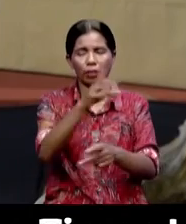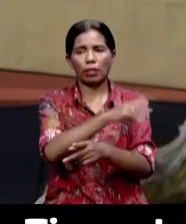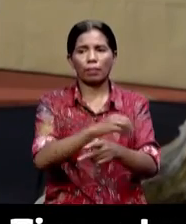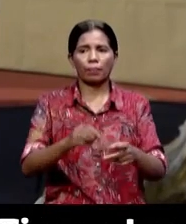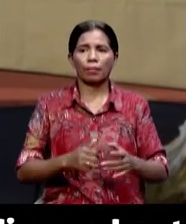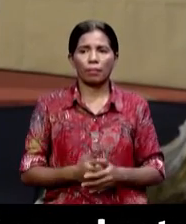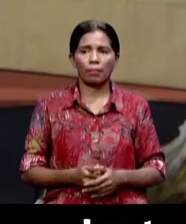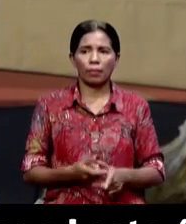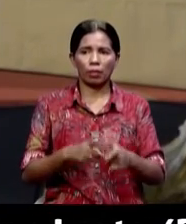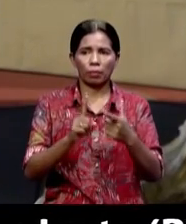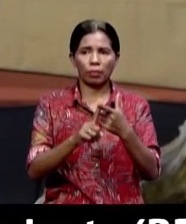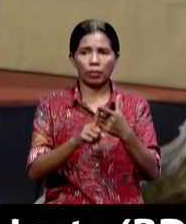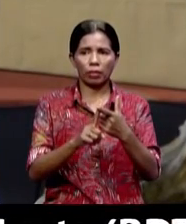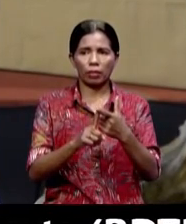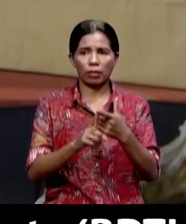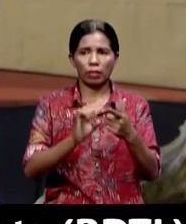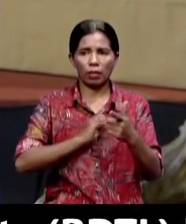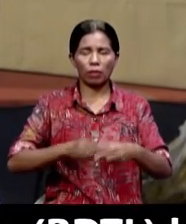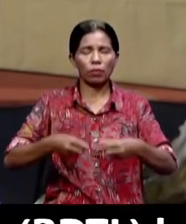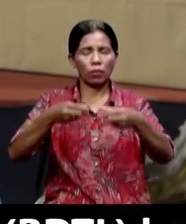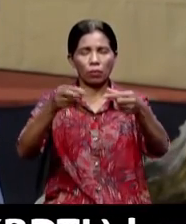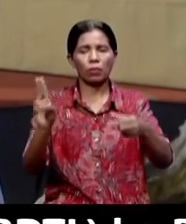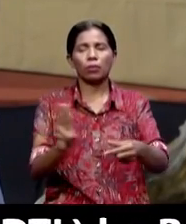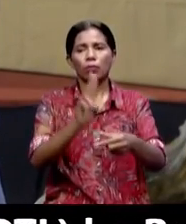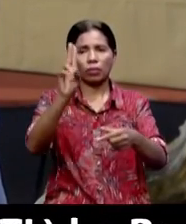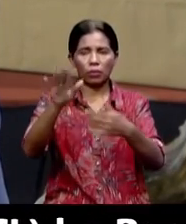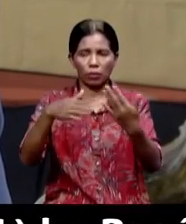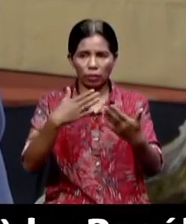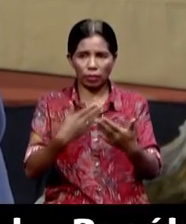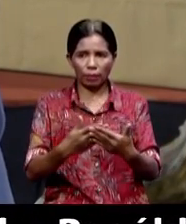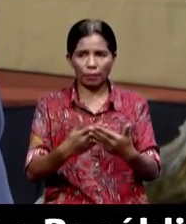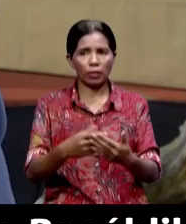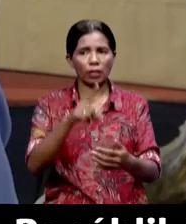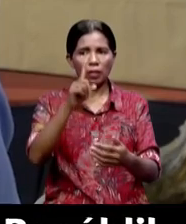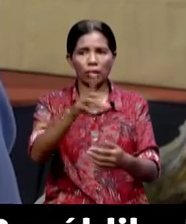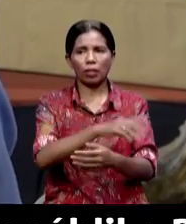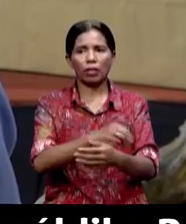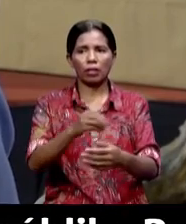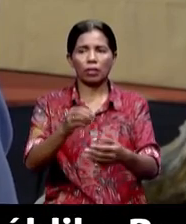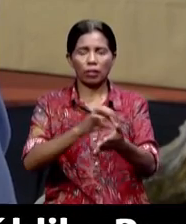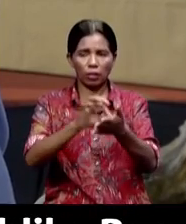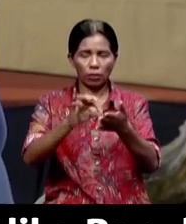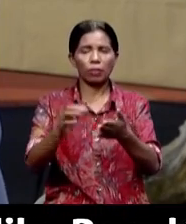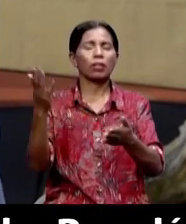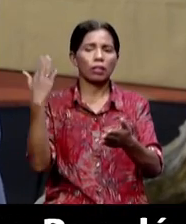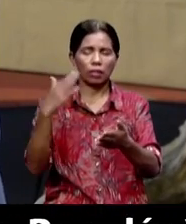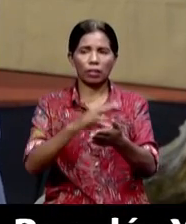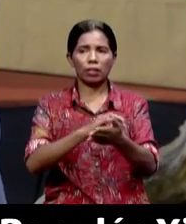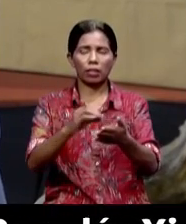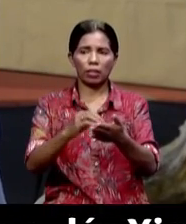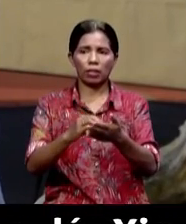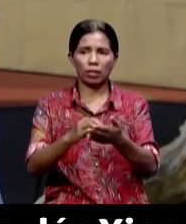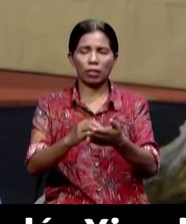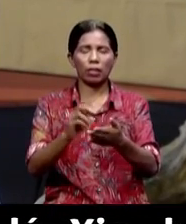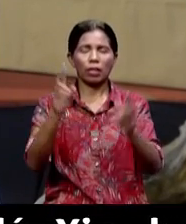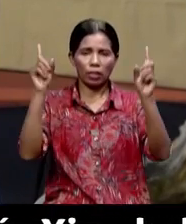Roma. E depois ao povo universidade Sira. E a versão ida lolos e a coto que a teto. Mas teto e a